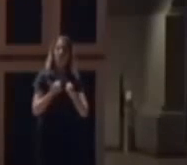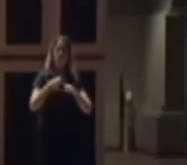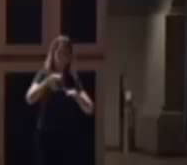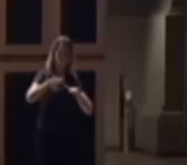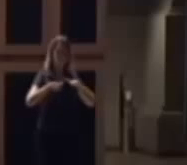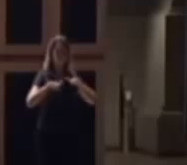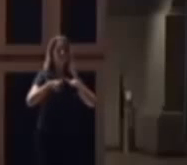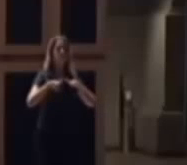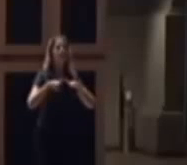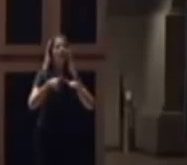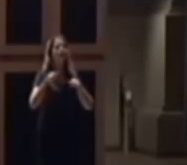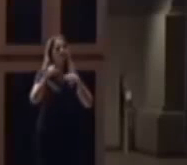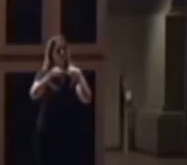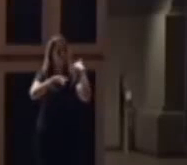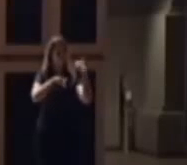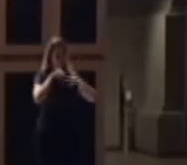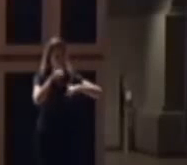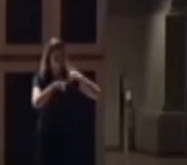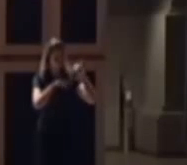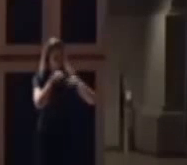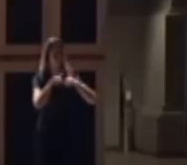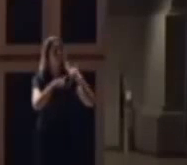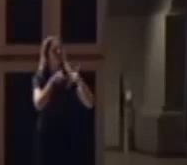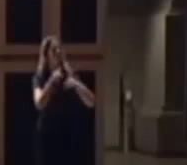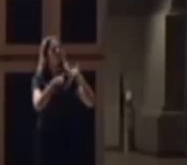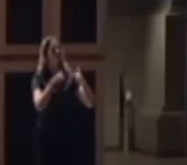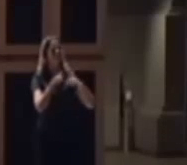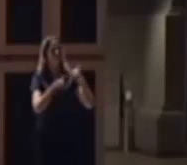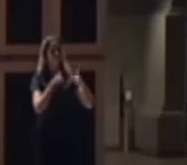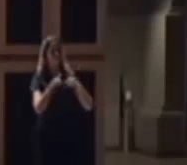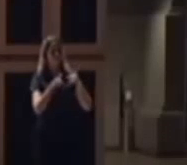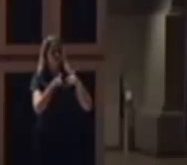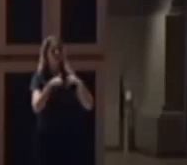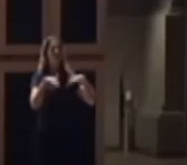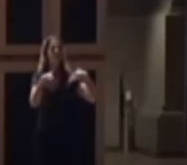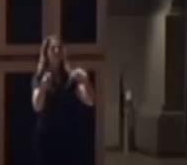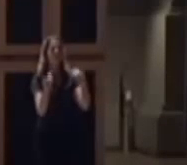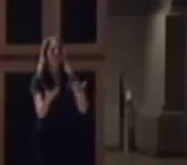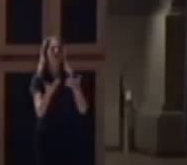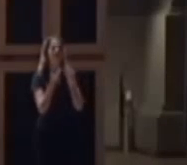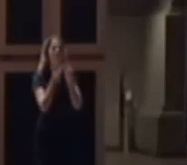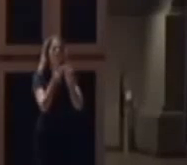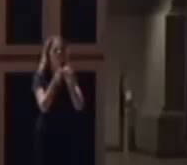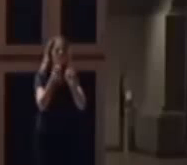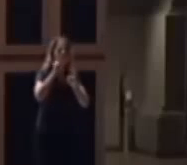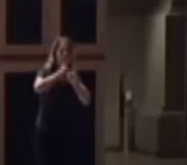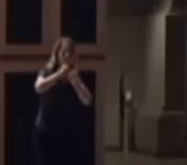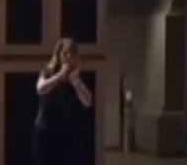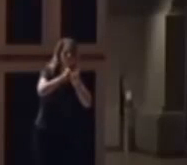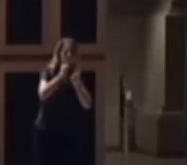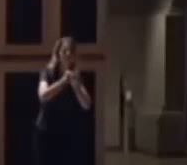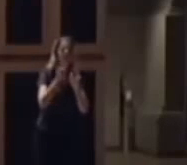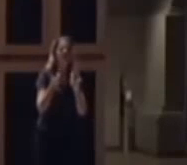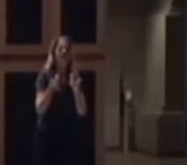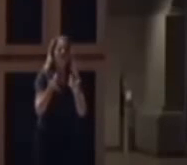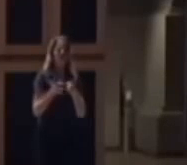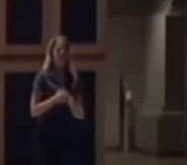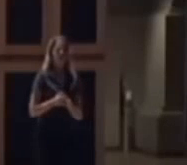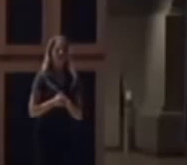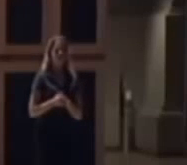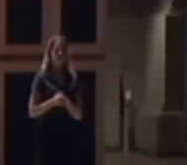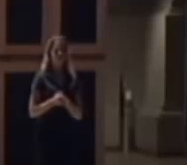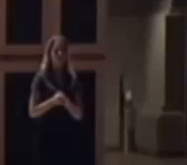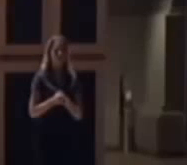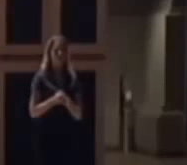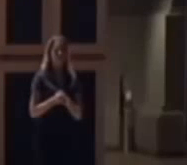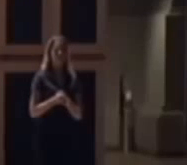equilíbrio, tendo um controle e a garantia da qualidade do gasto, da efetividade do